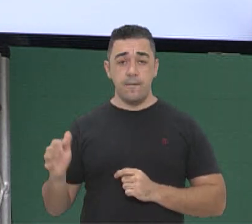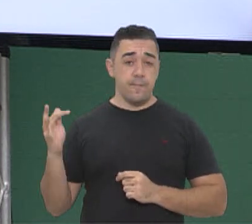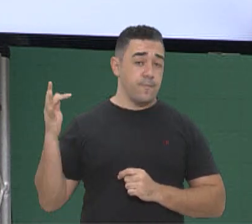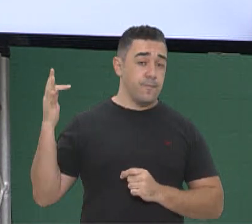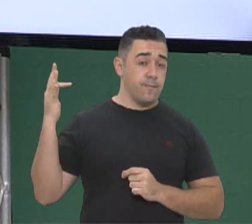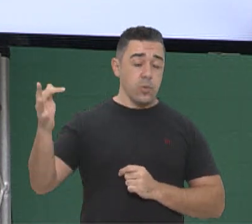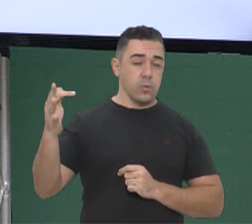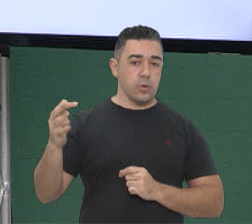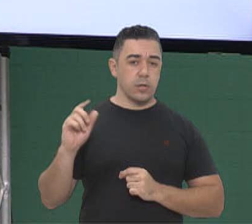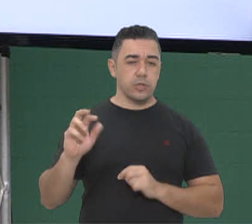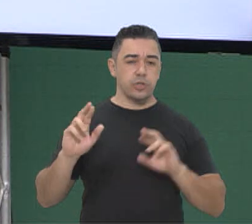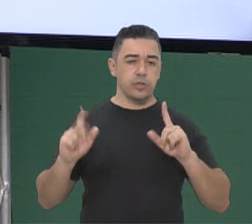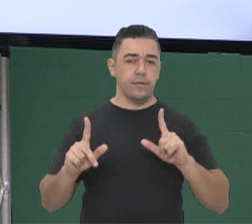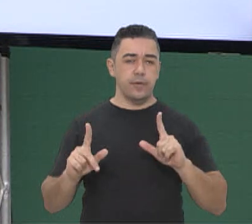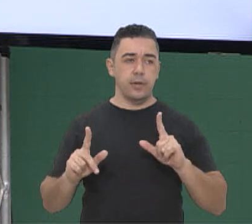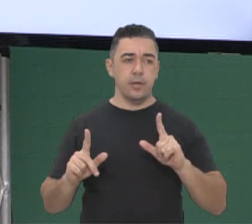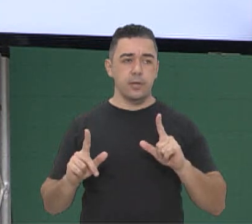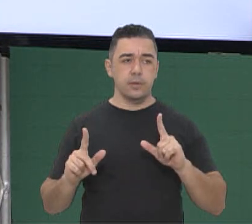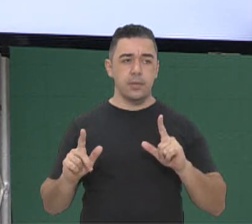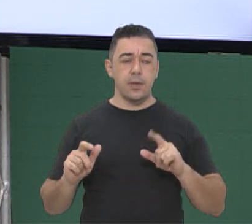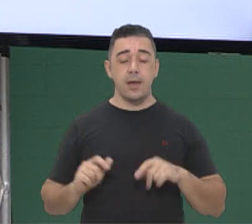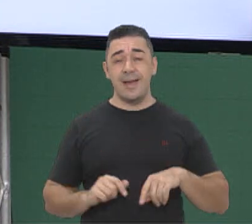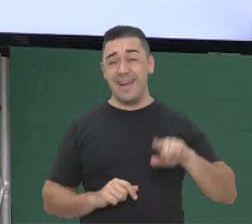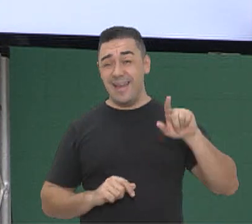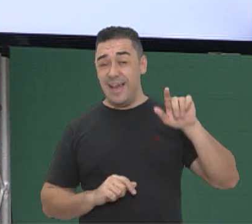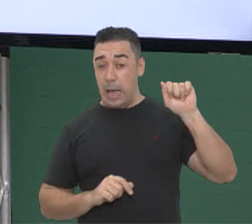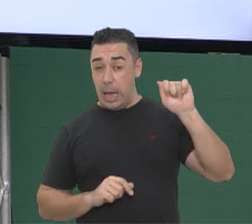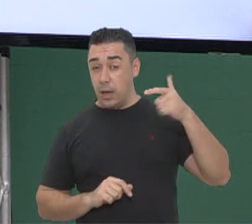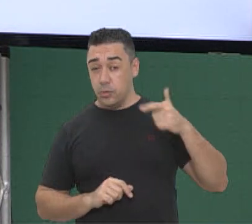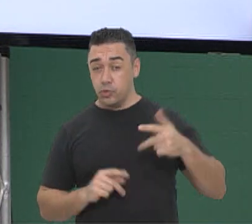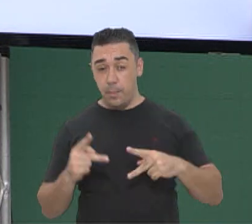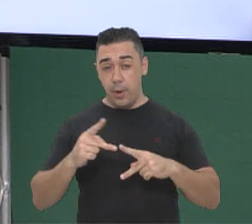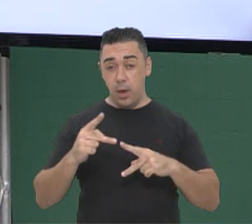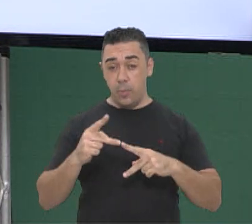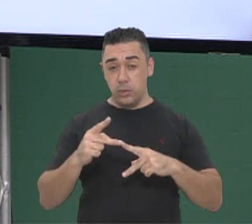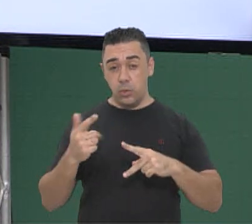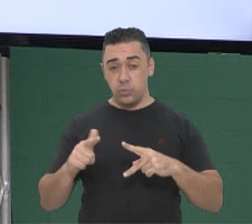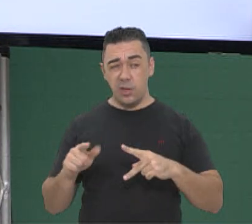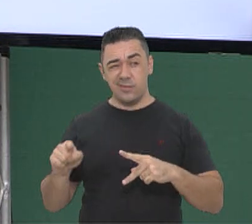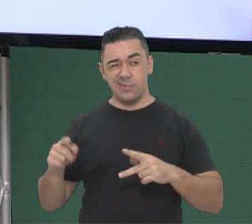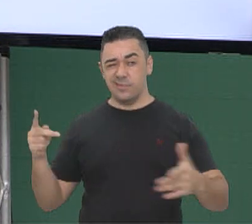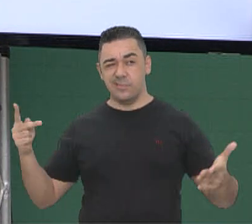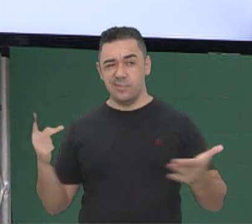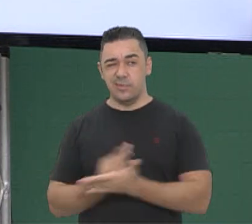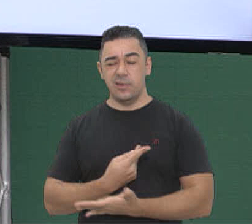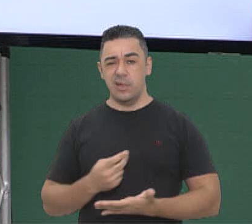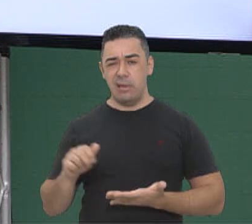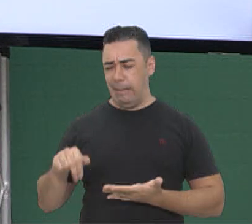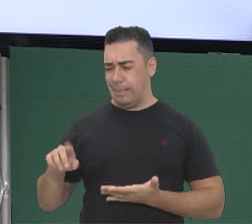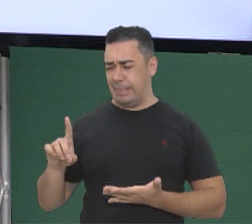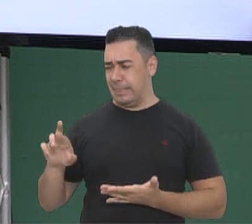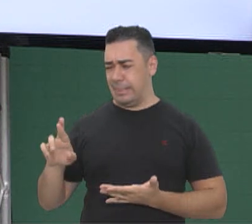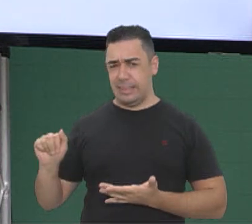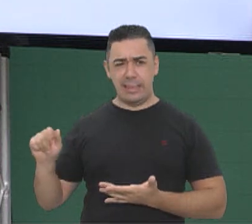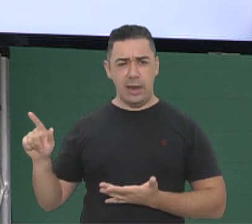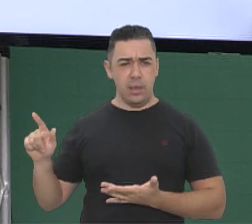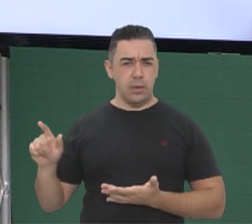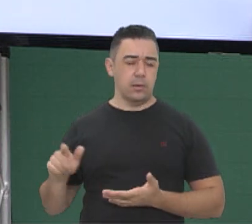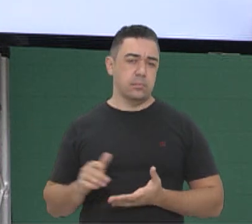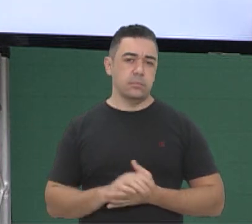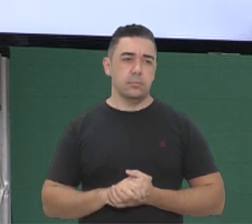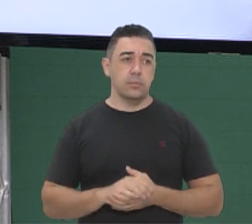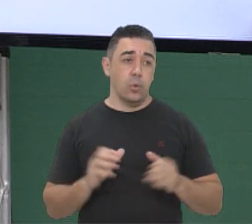A diferença está aqui na letra A, não tinha preposição, e aqui estava equivocadamente uma terminação de verbo irregular,